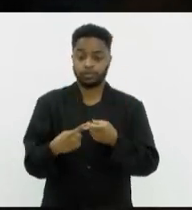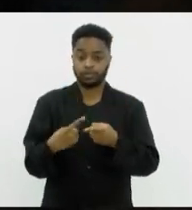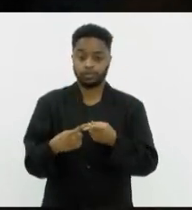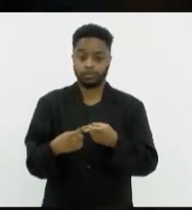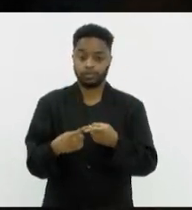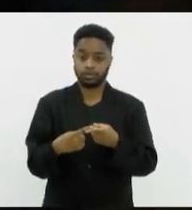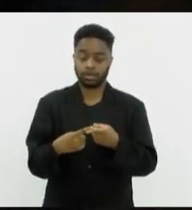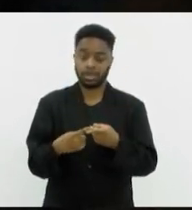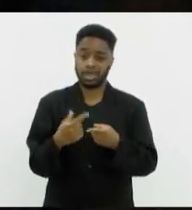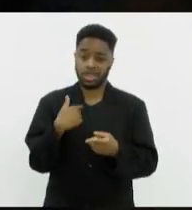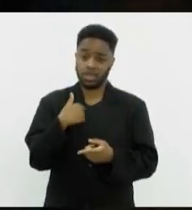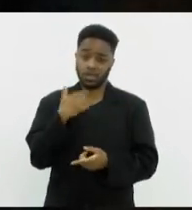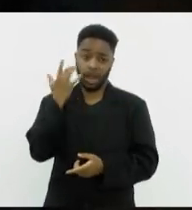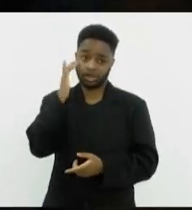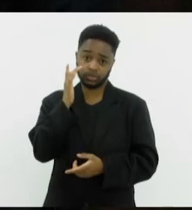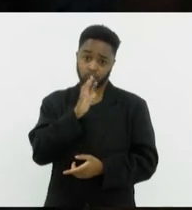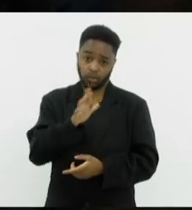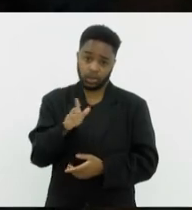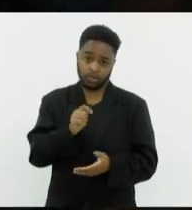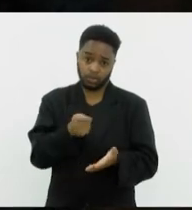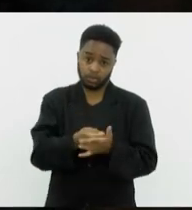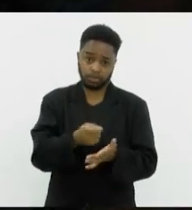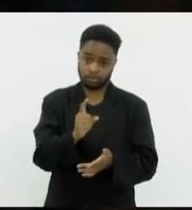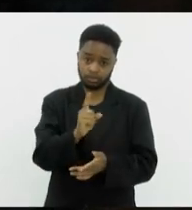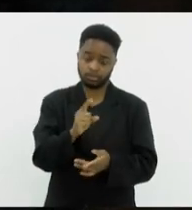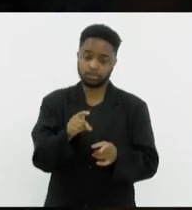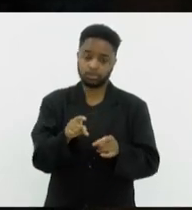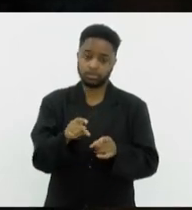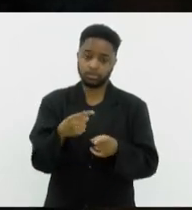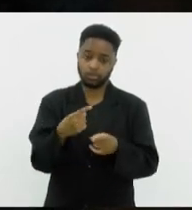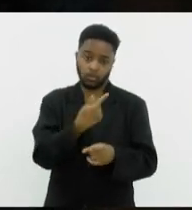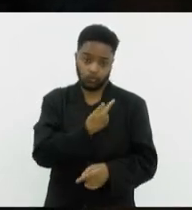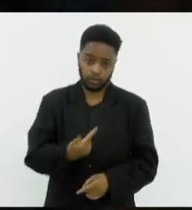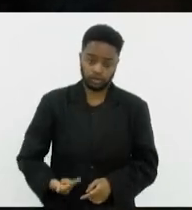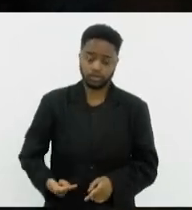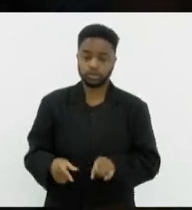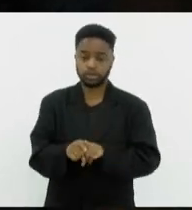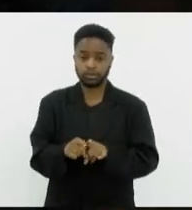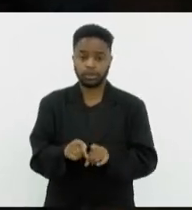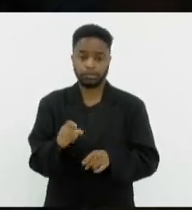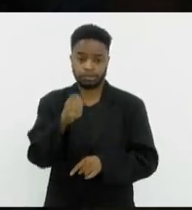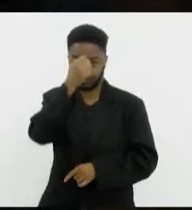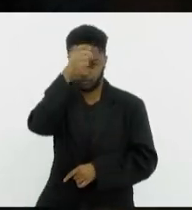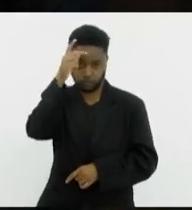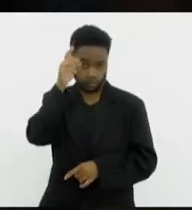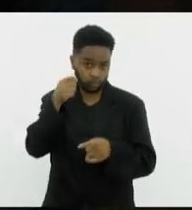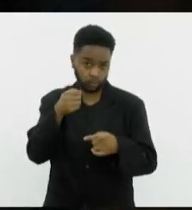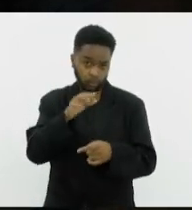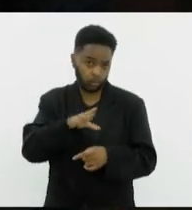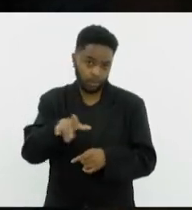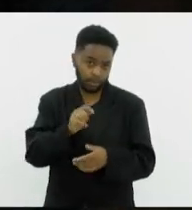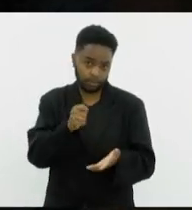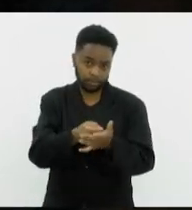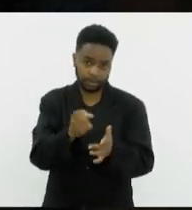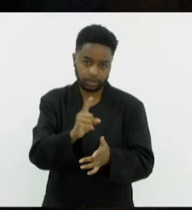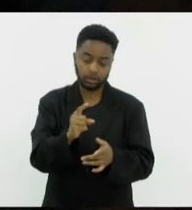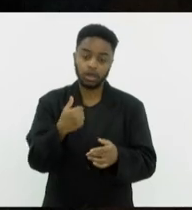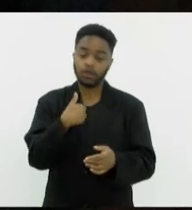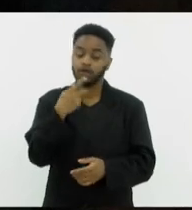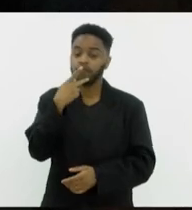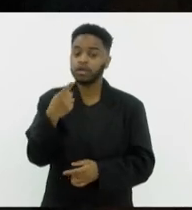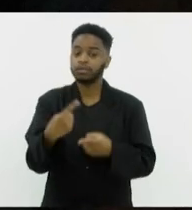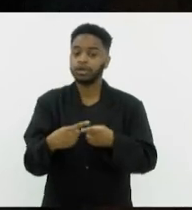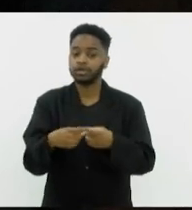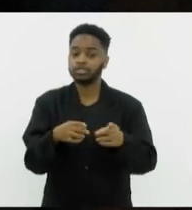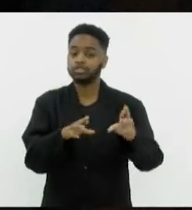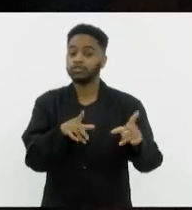deveria ter colocado nem o governo do estado, muito menos a Prefeitura do Rio de Janeiro. E falo isso porque, diferente do que a senhora, não